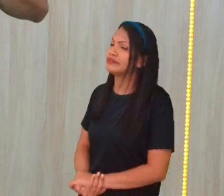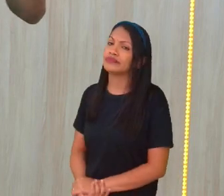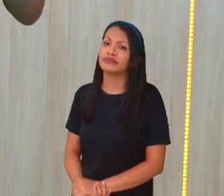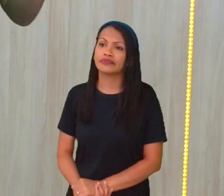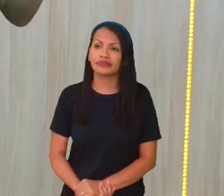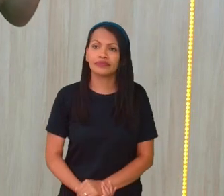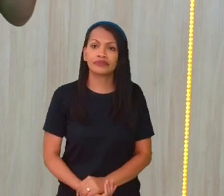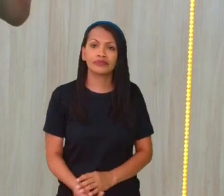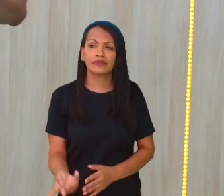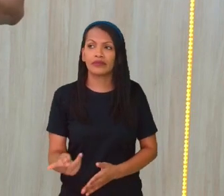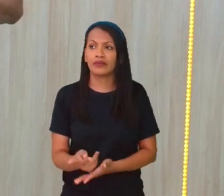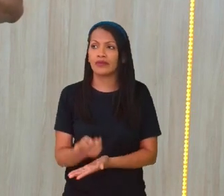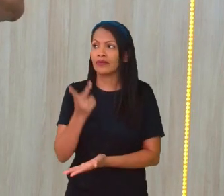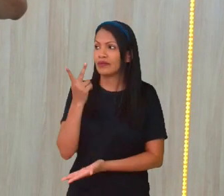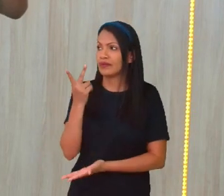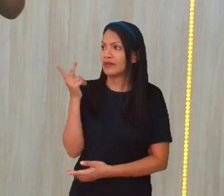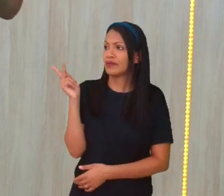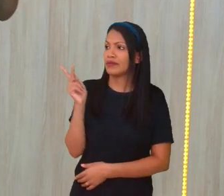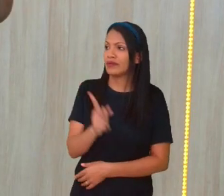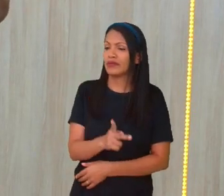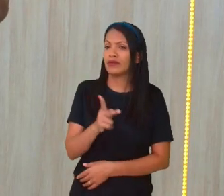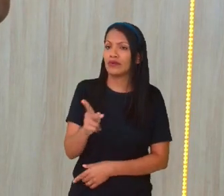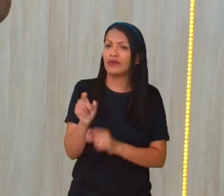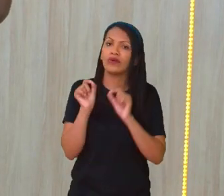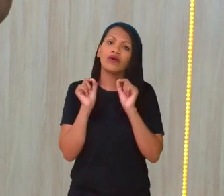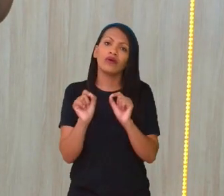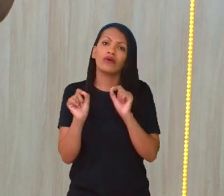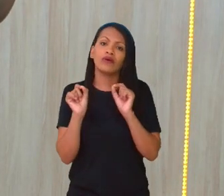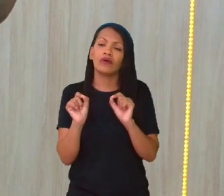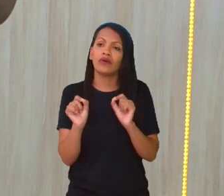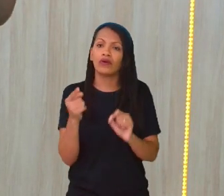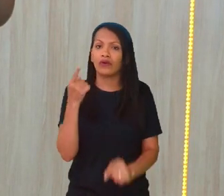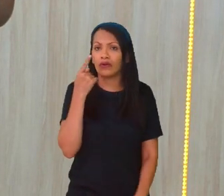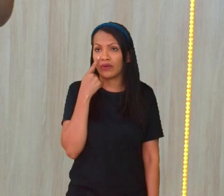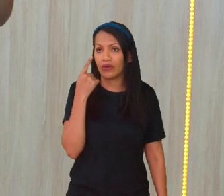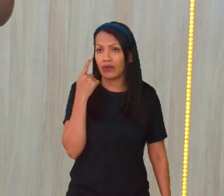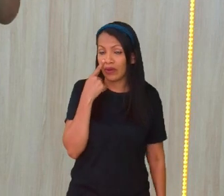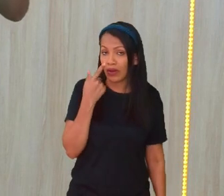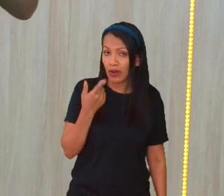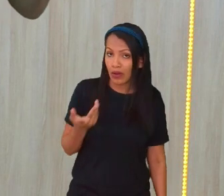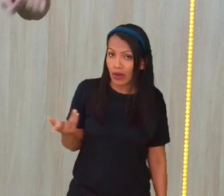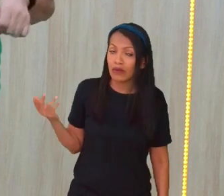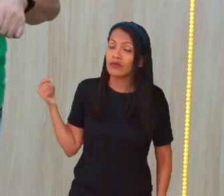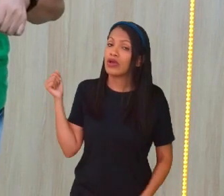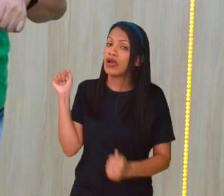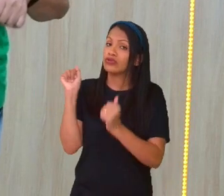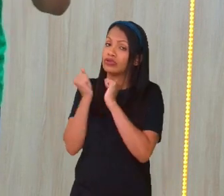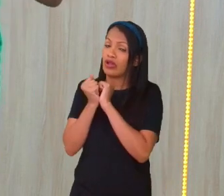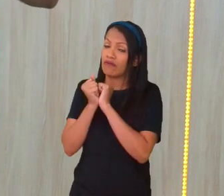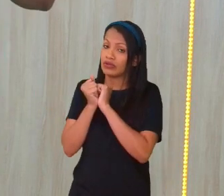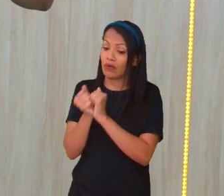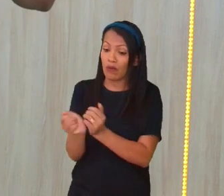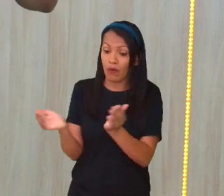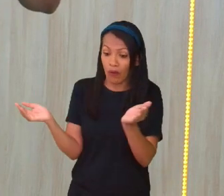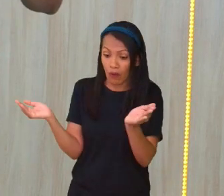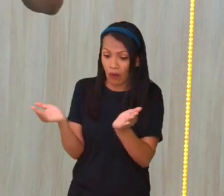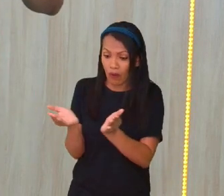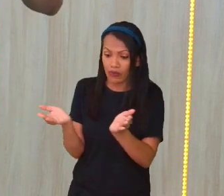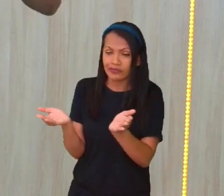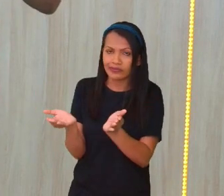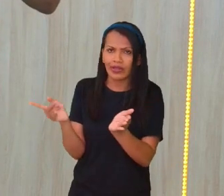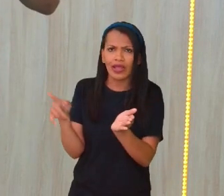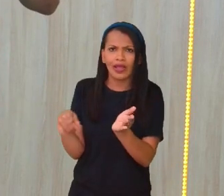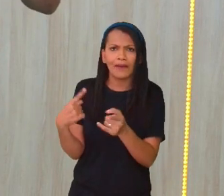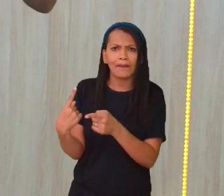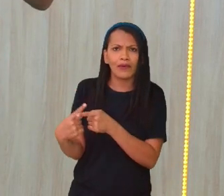O que acontece, viu, Gilson? Rapidinho. O que acontece é que essa questão da escravidão, hoje, é